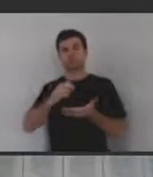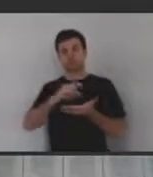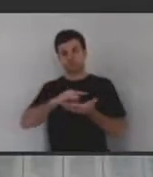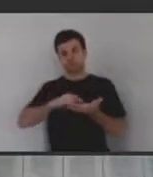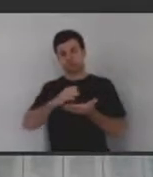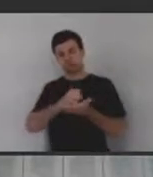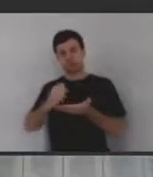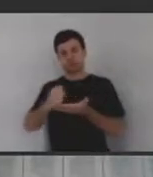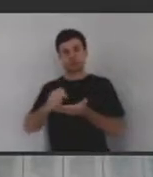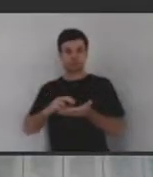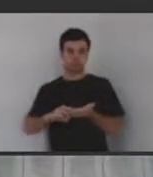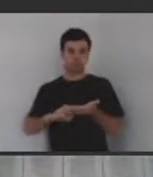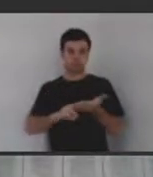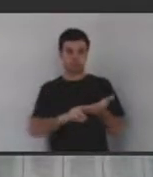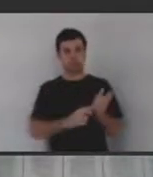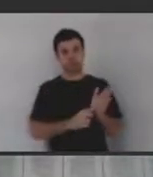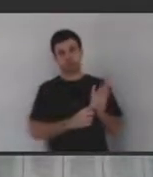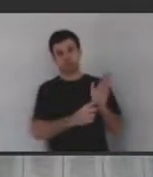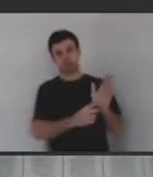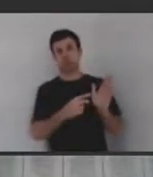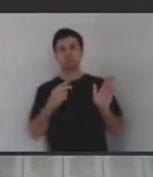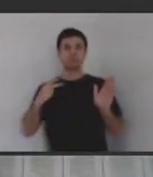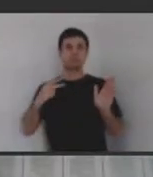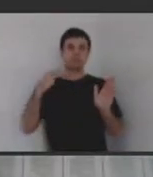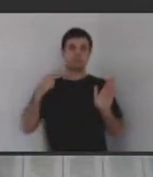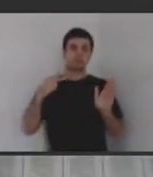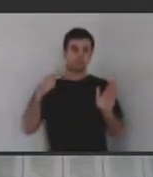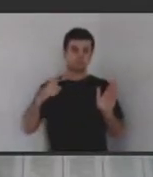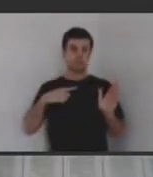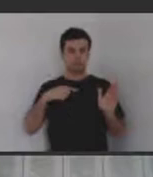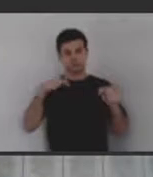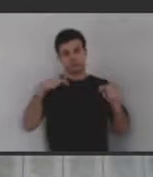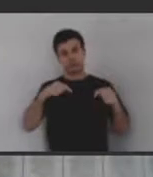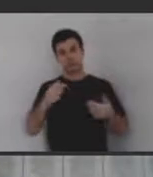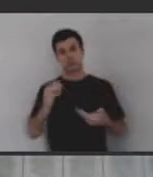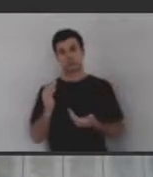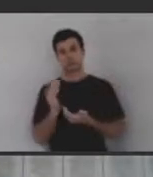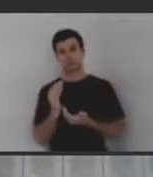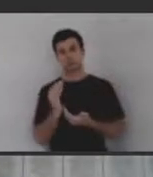correspondências apresentadas pelos senhores vereadores ou recebidas por esta Casa de Leis.